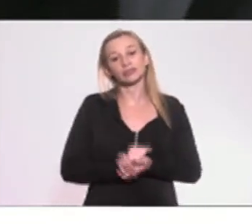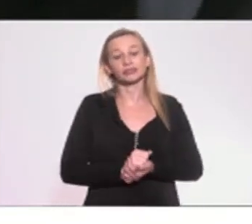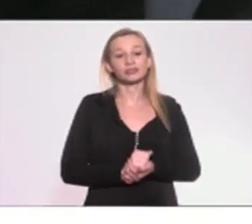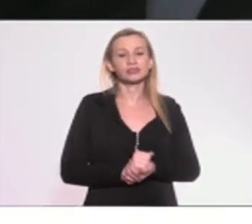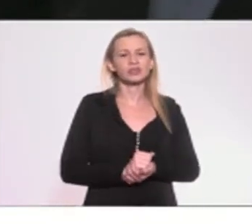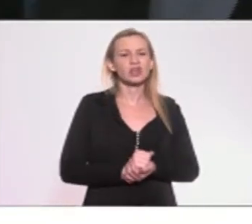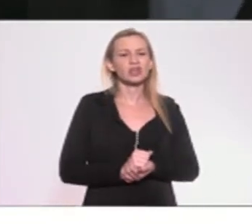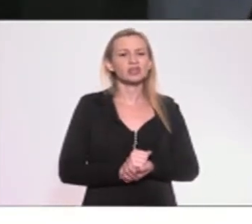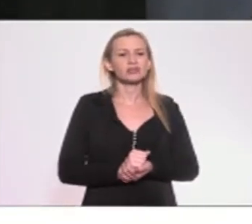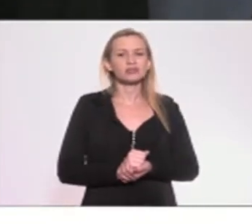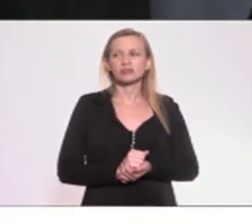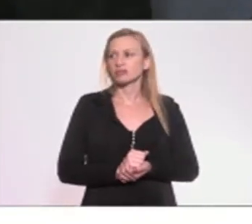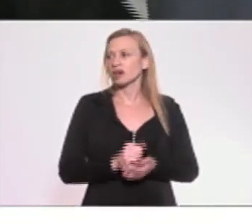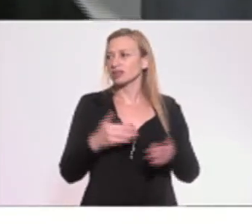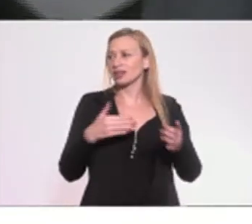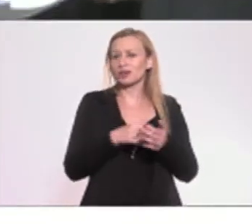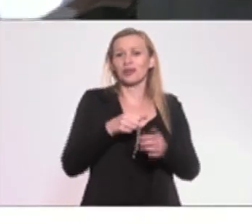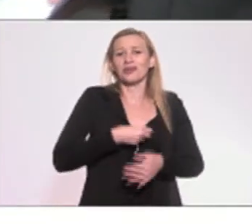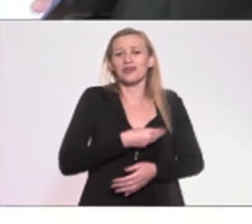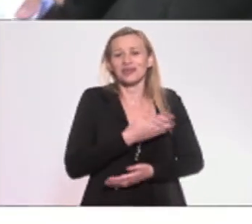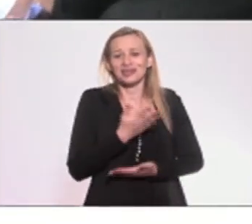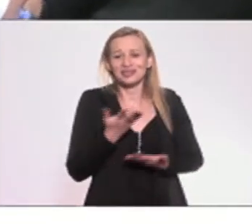até quando, ó Catilina,